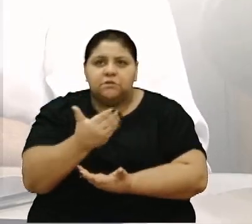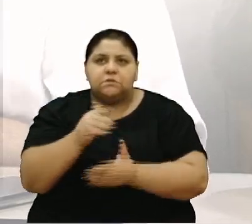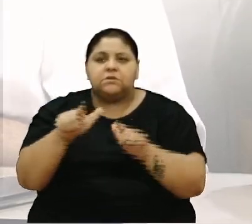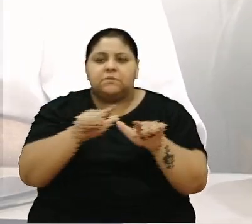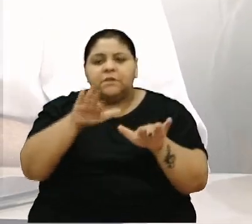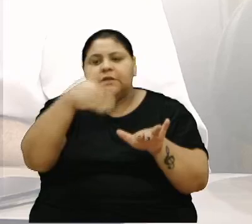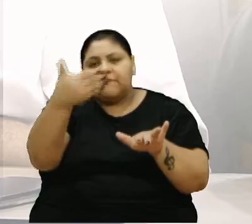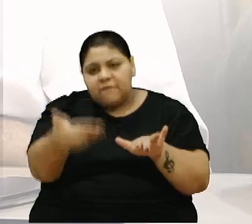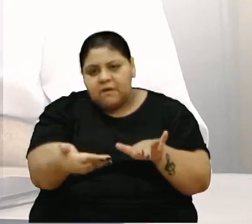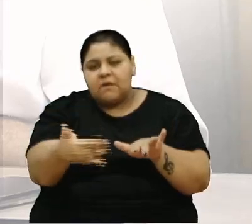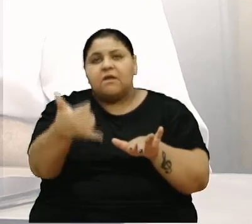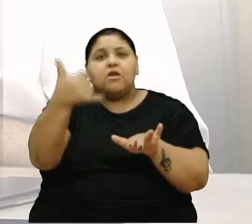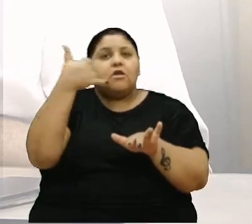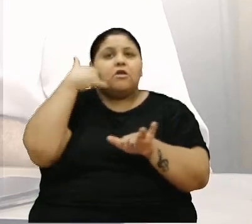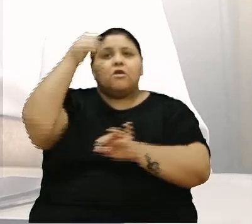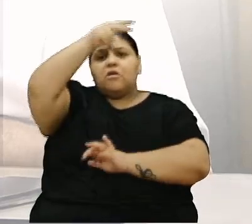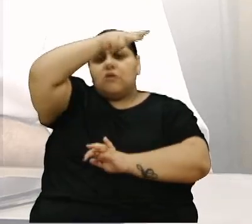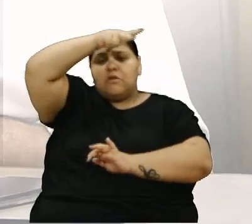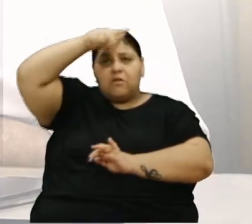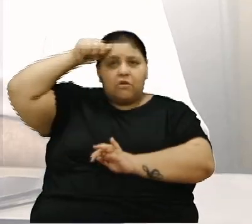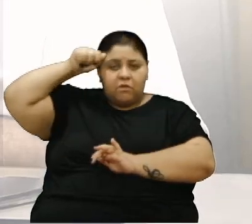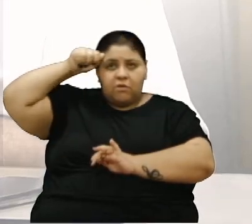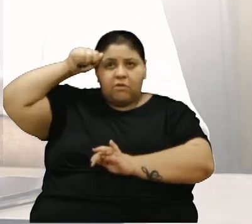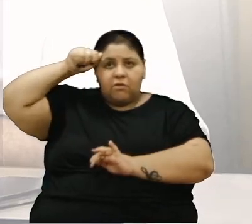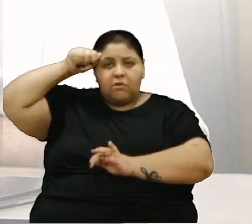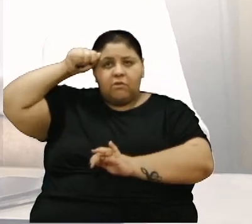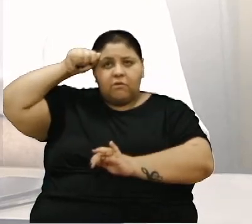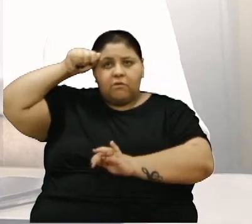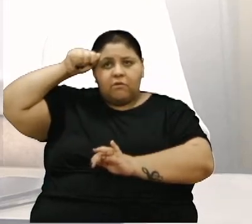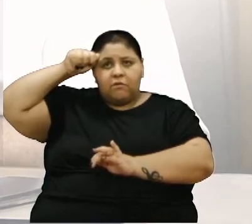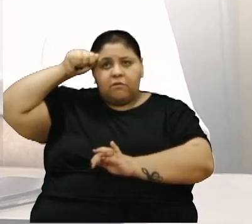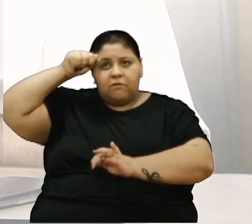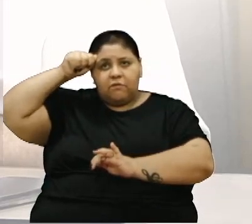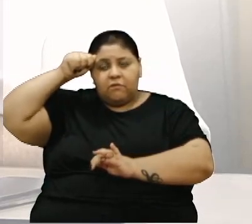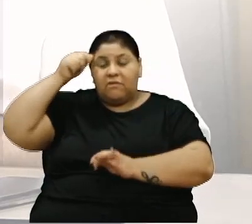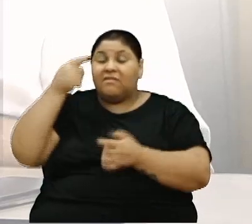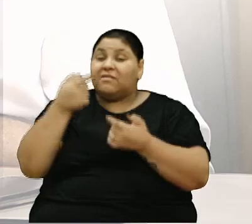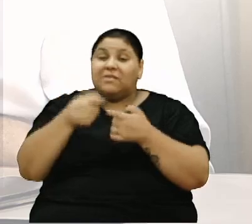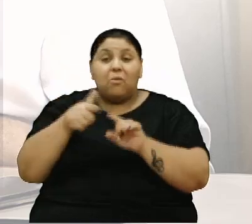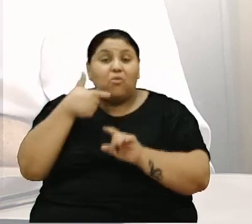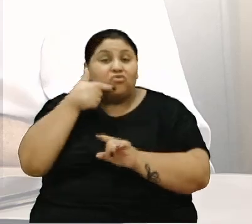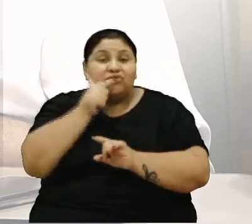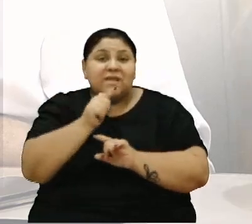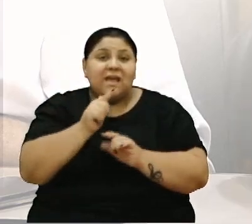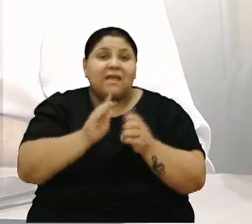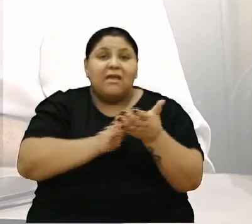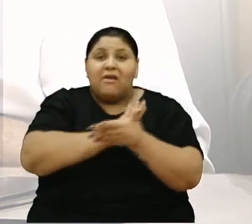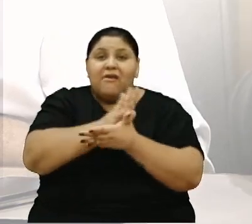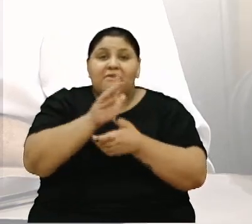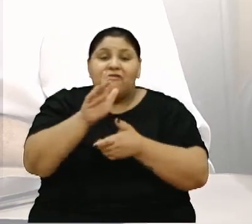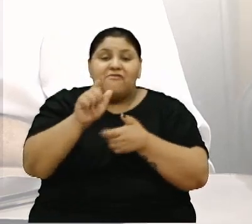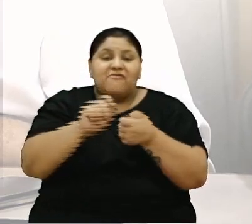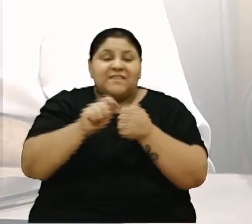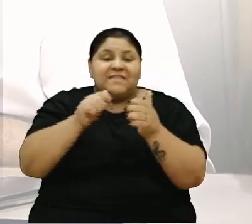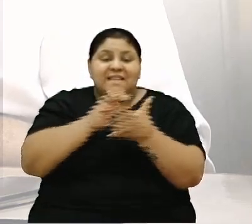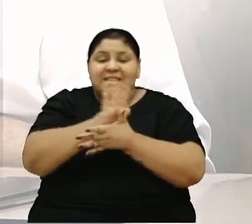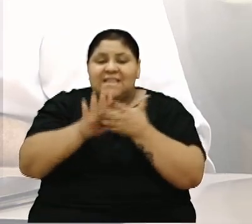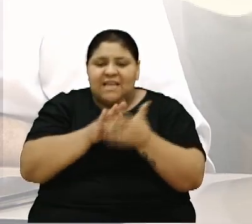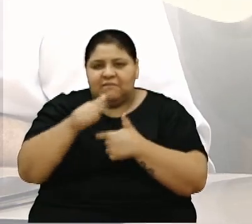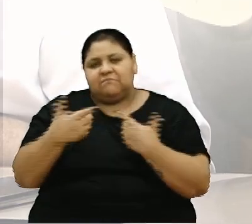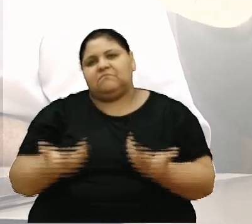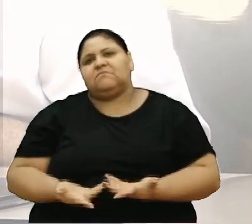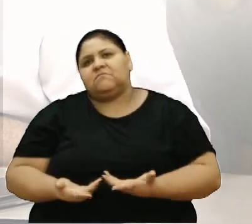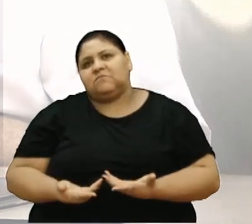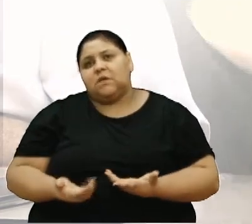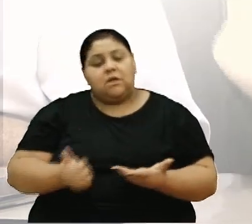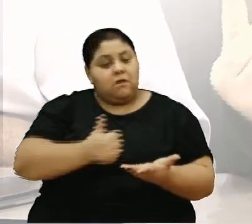feito. Eu liguei para o prefeito ordenou que o secretário transferisse as paradas. Mas nem isso. Entre outras simples coisas. Então o negócio é ir para a